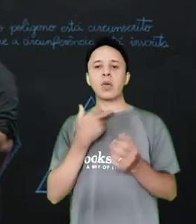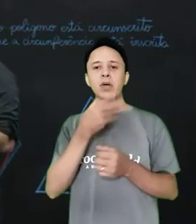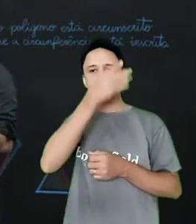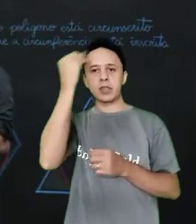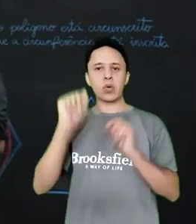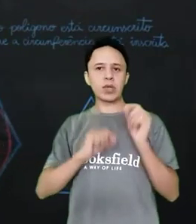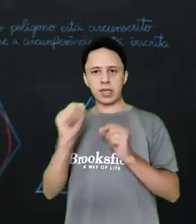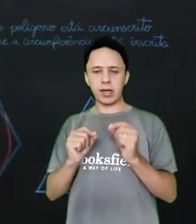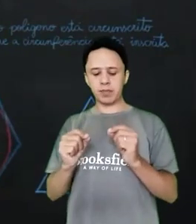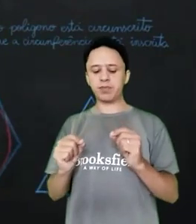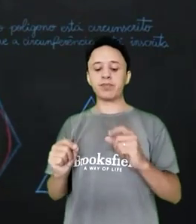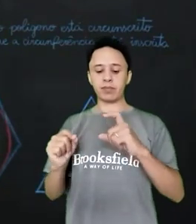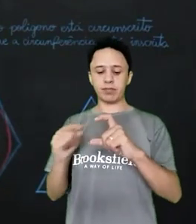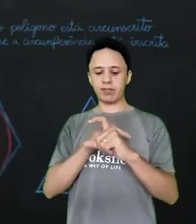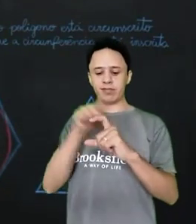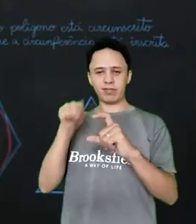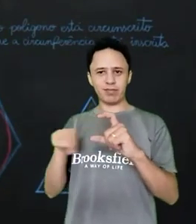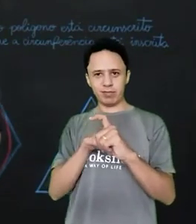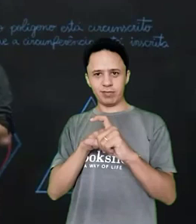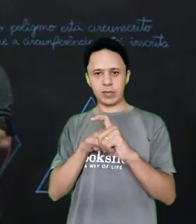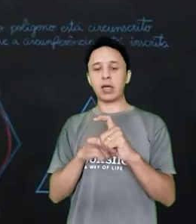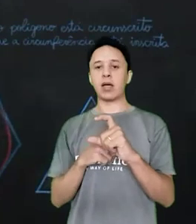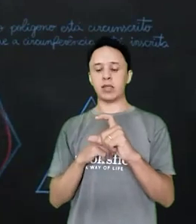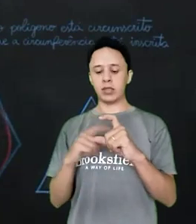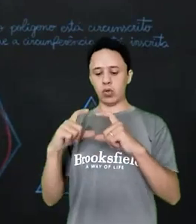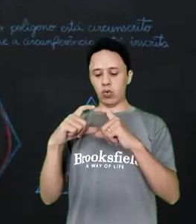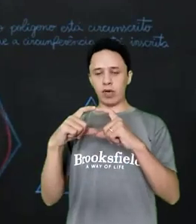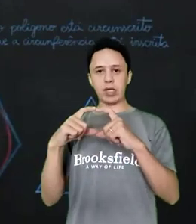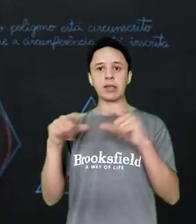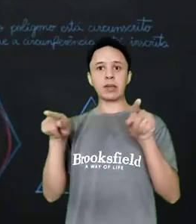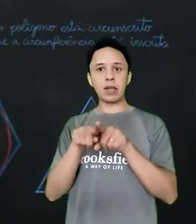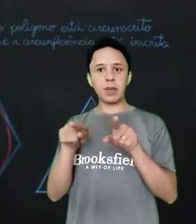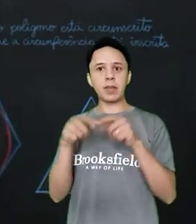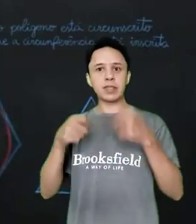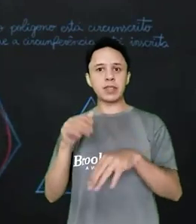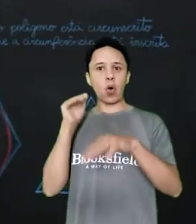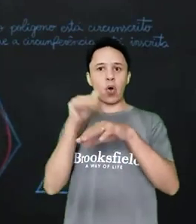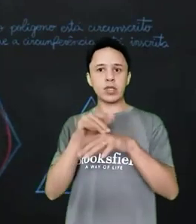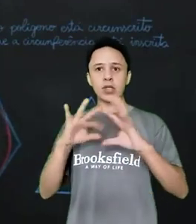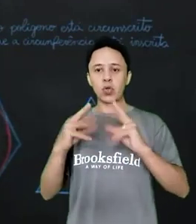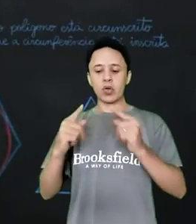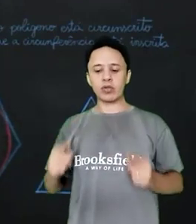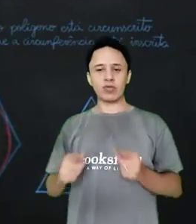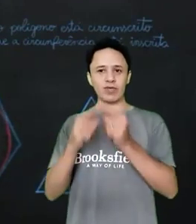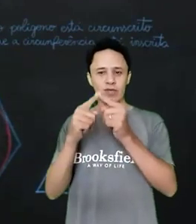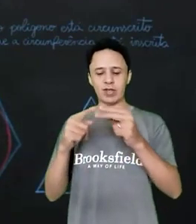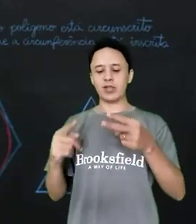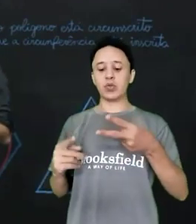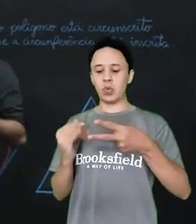relação à circunscrição, a circunferência também ela tem que tocar em todos os vértices do